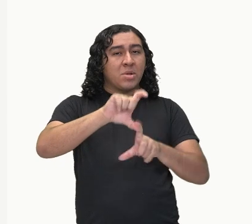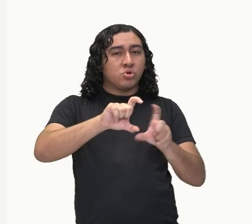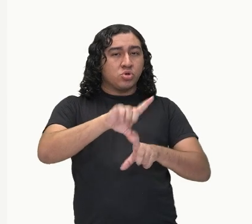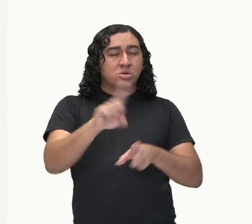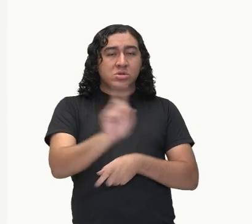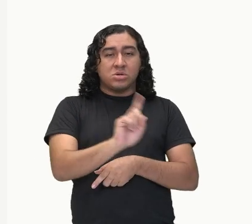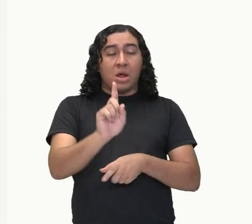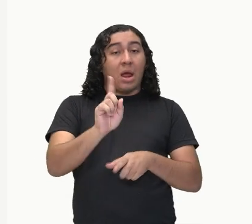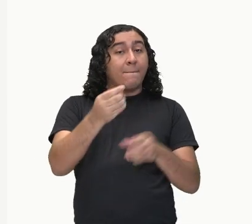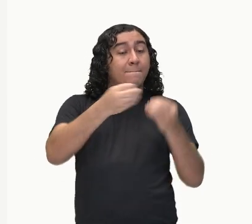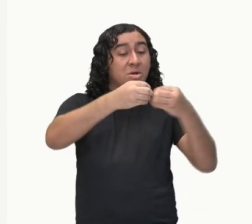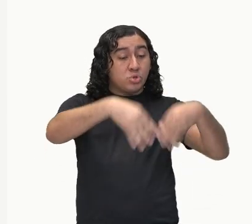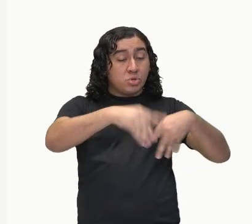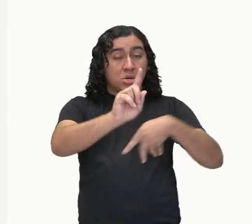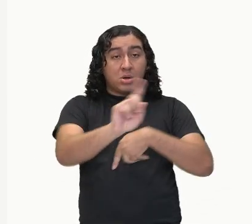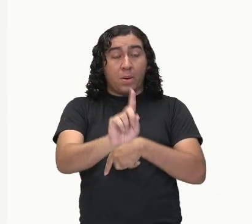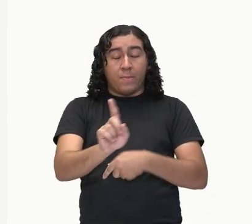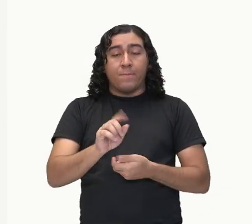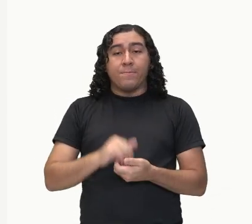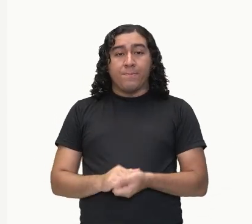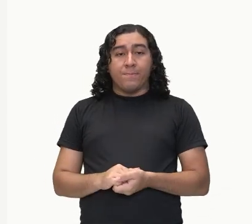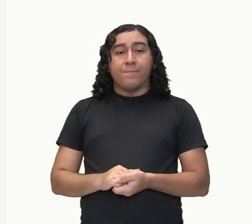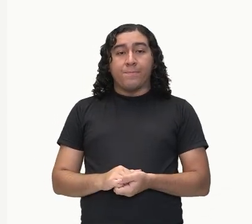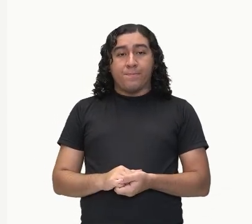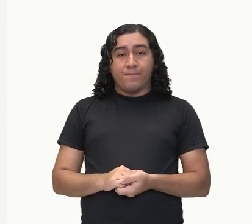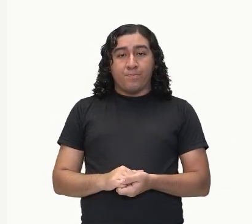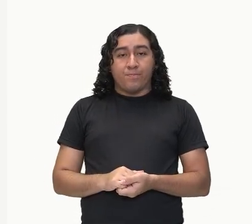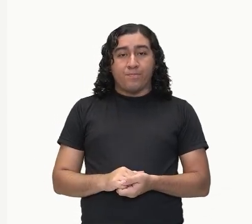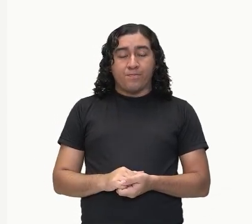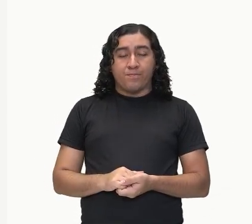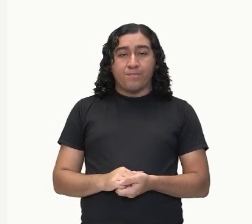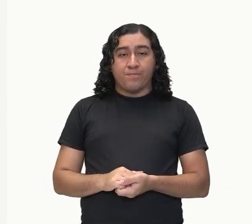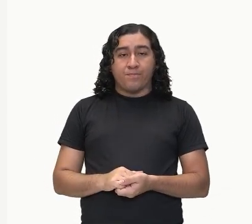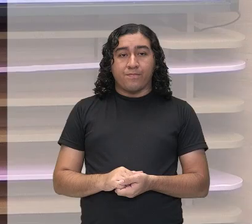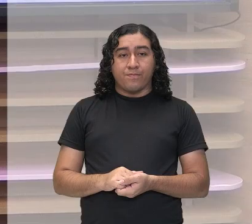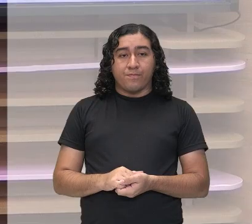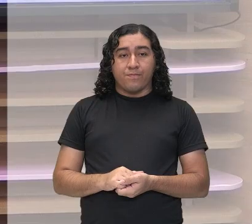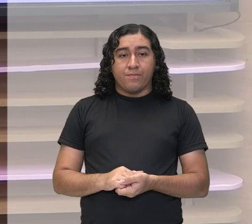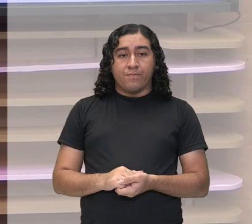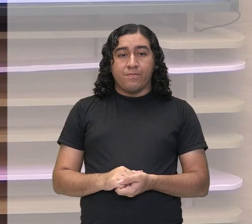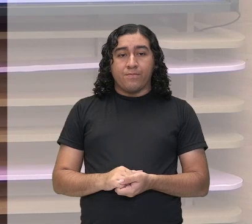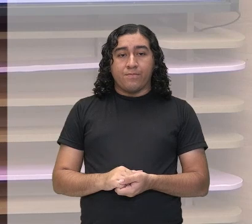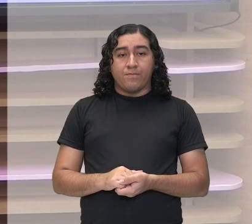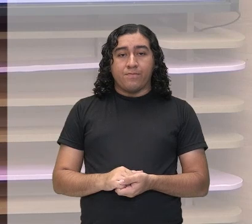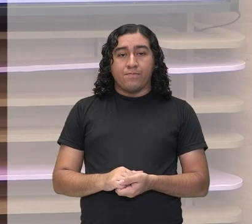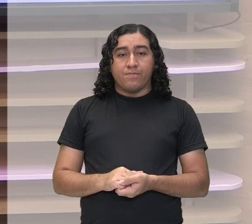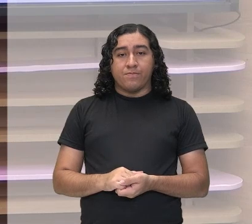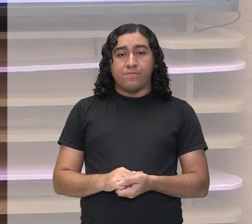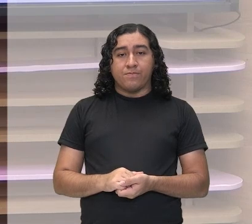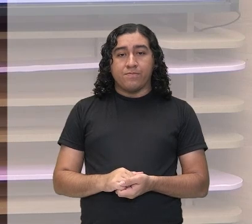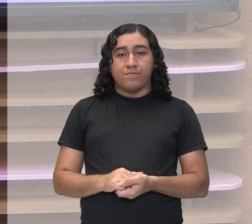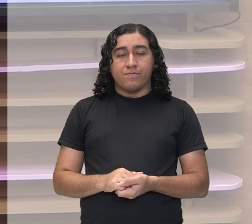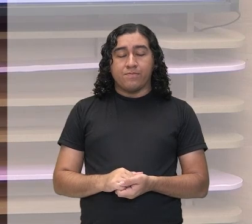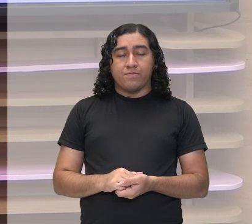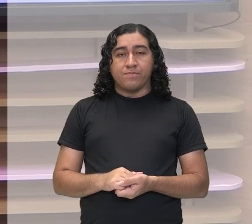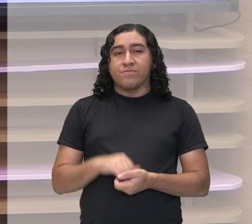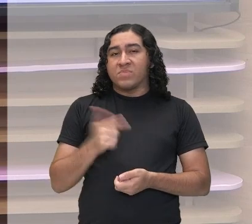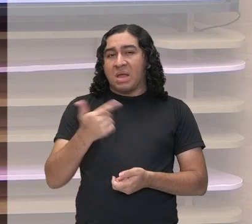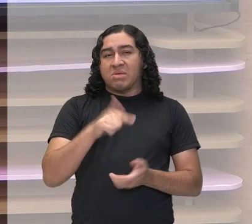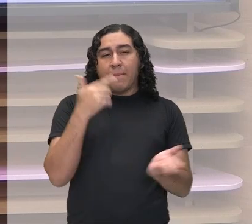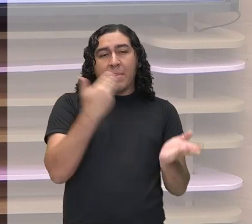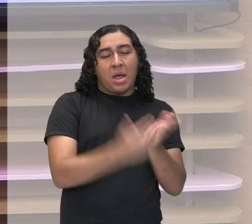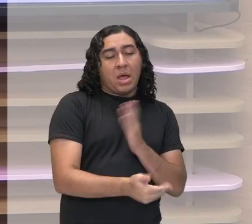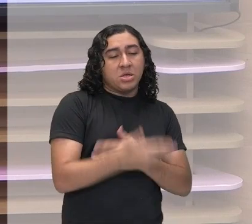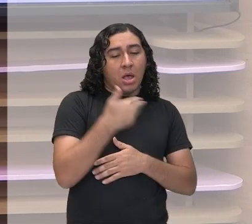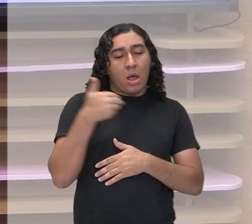A outra, para ela, tanto faz, né, nessa relação, ela não vai ganhar nem perder, se torna nula, né, dentro de um